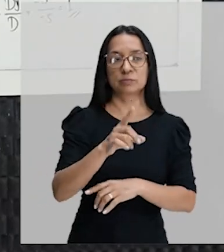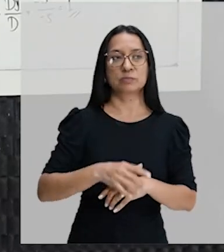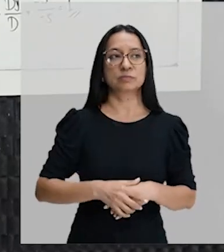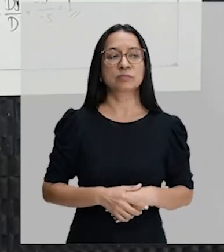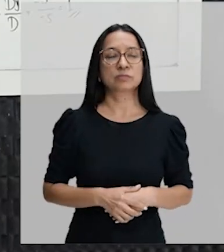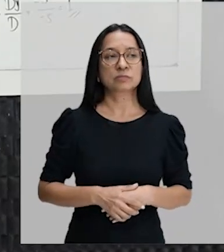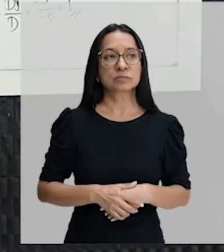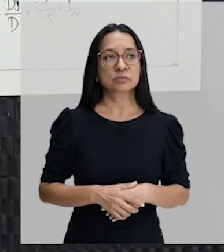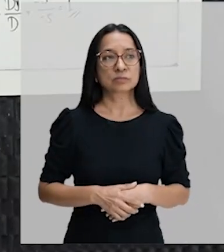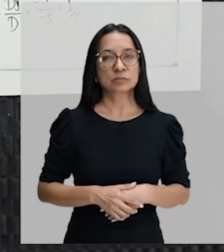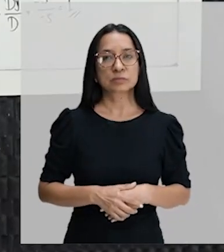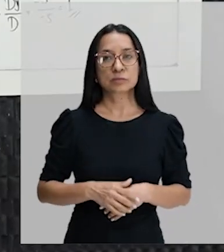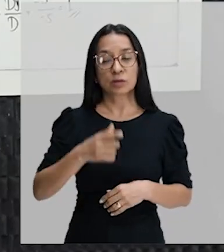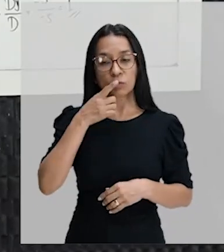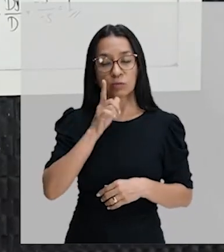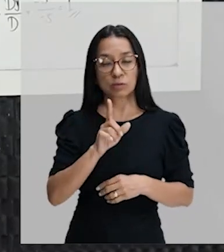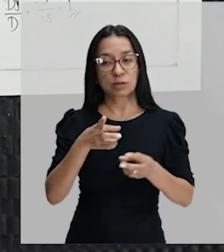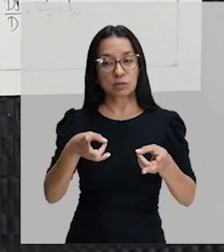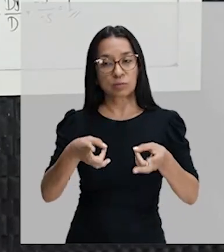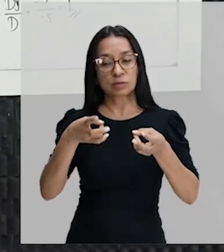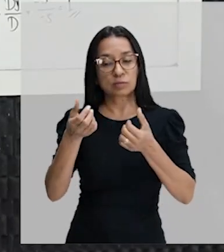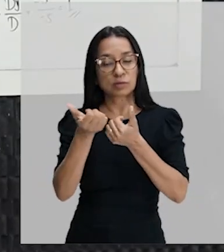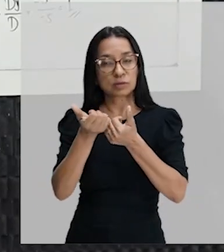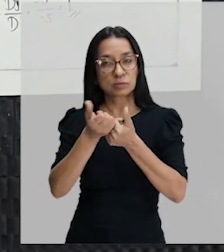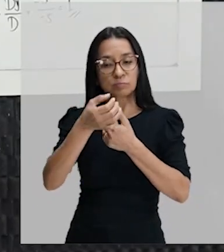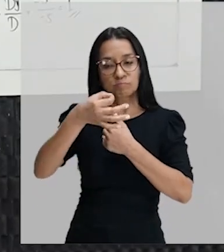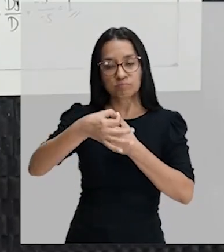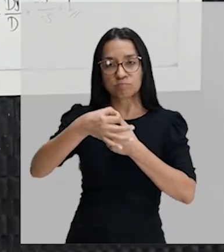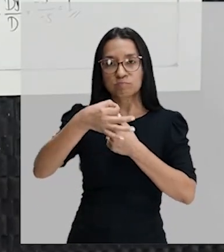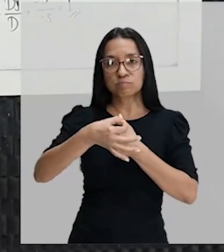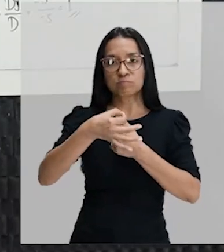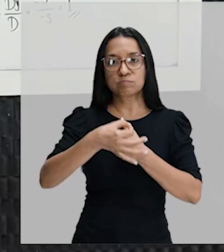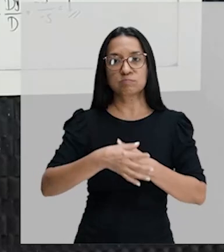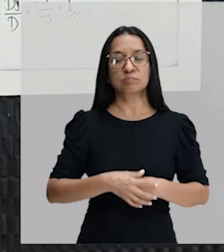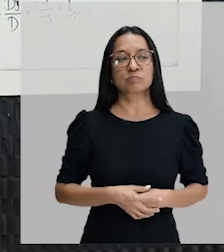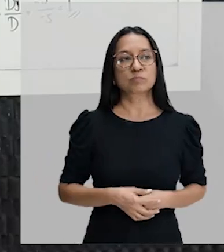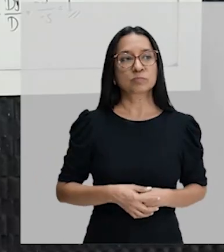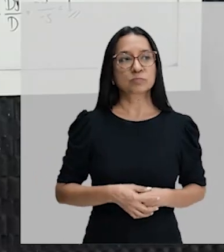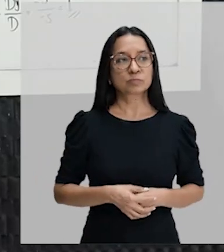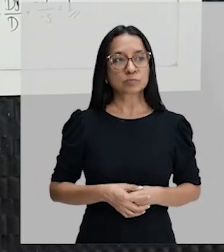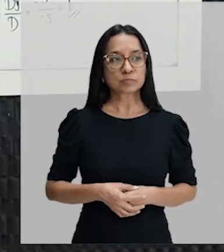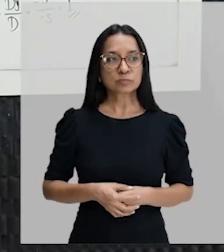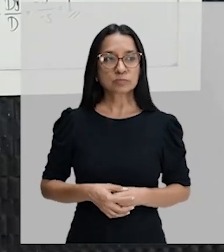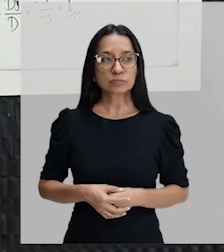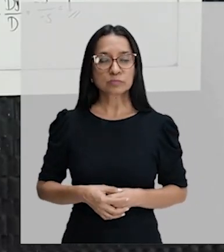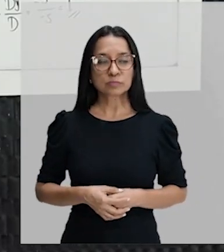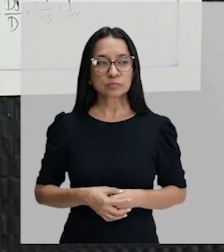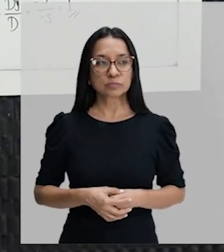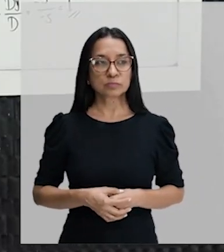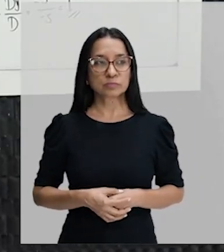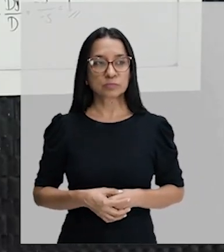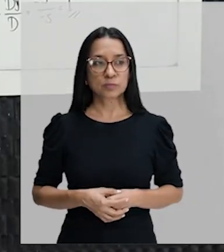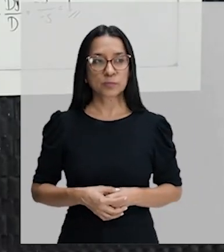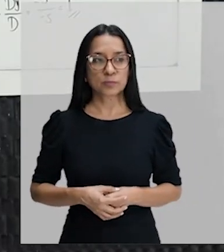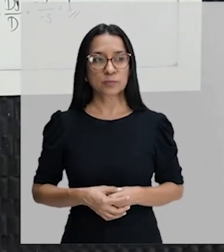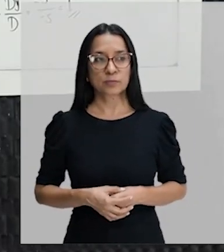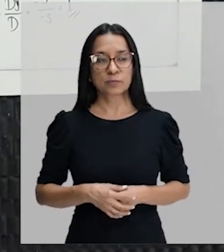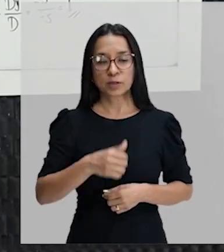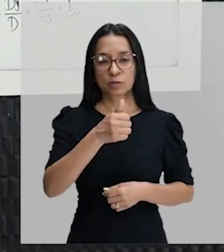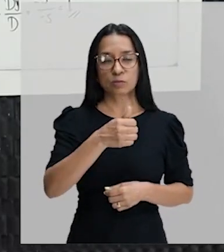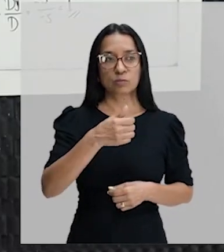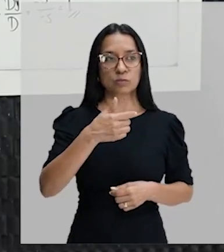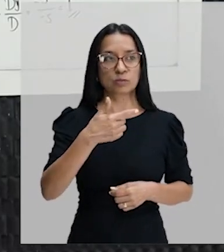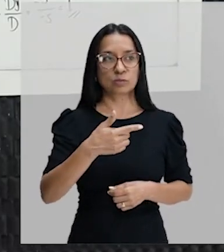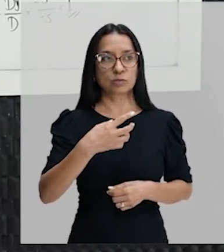você consegue observar as substituições mais corretamente. Então, vamos substituir aqui, ó. Colocar primeiro 1, 2 e